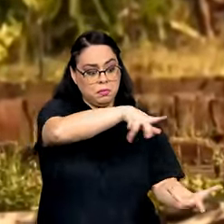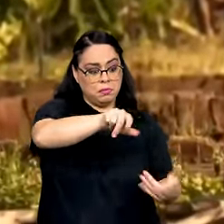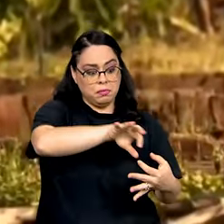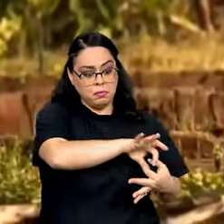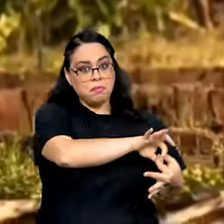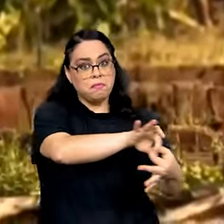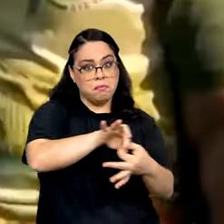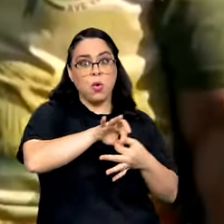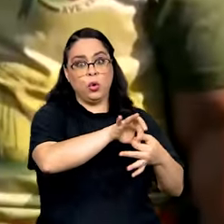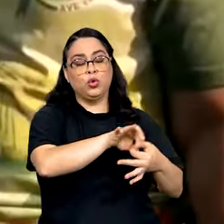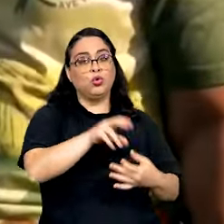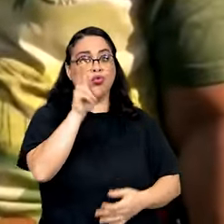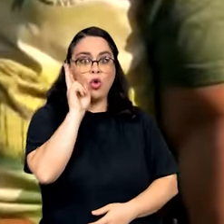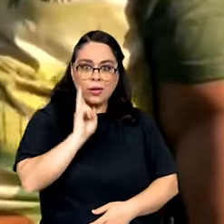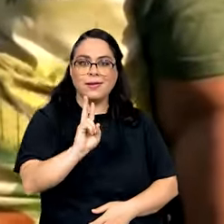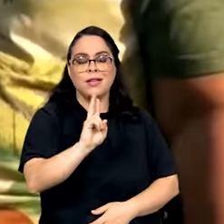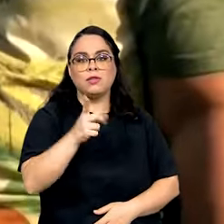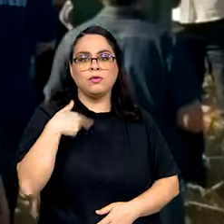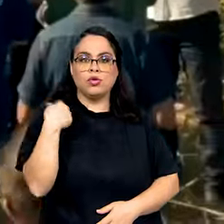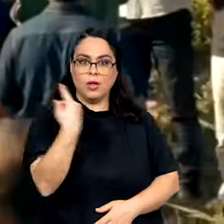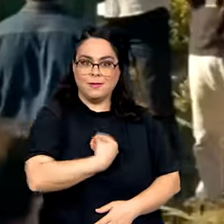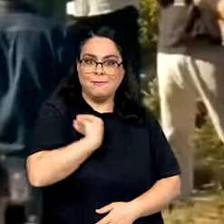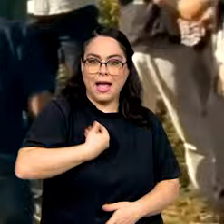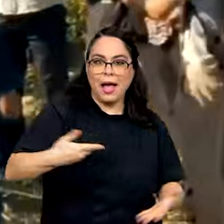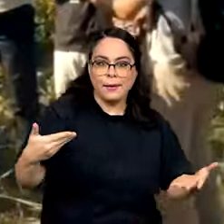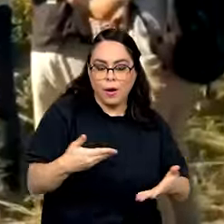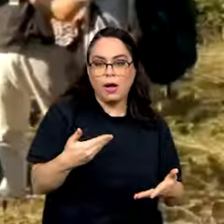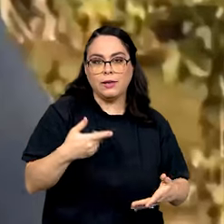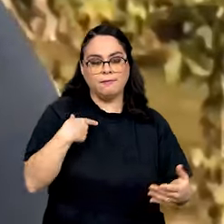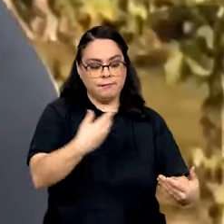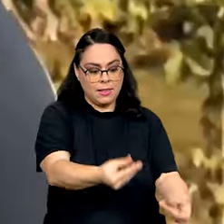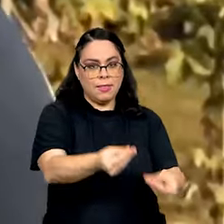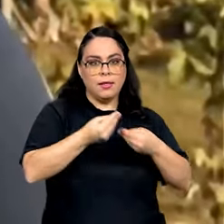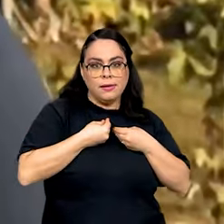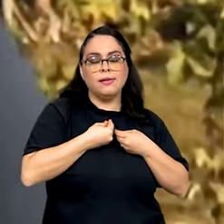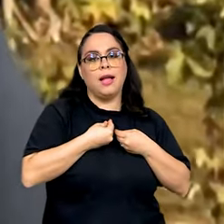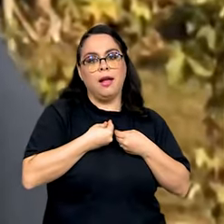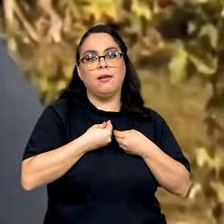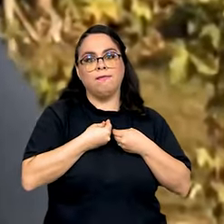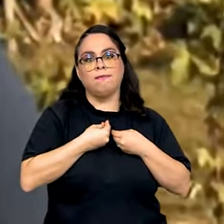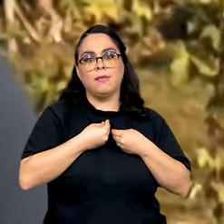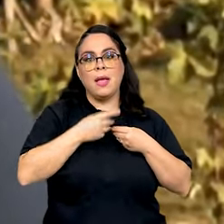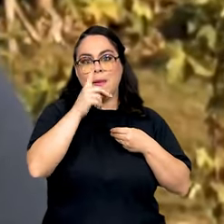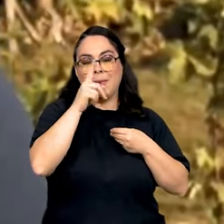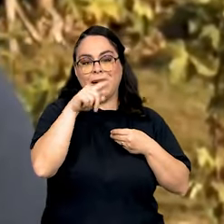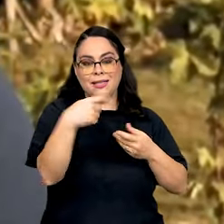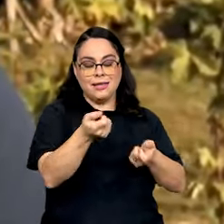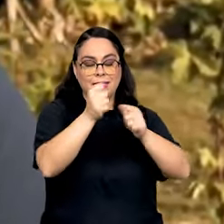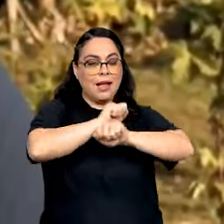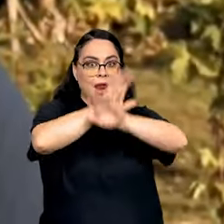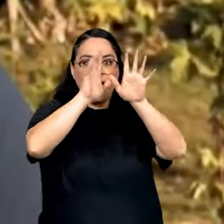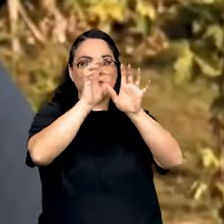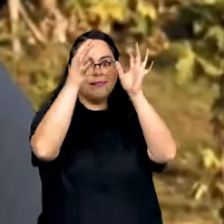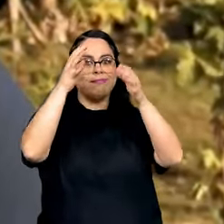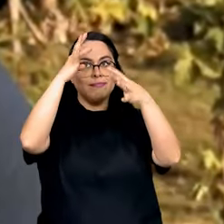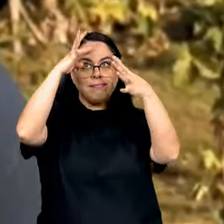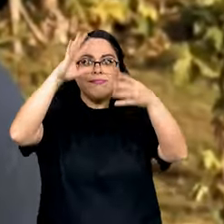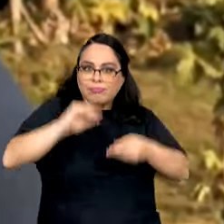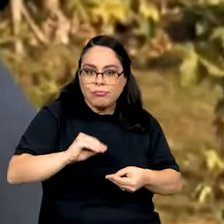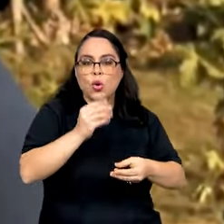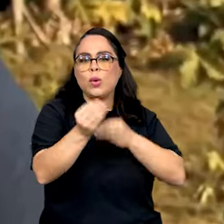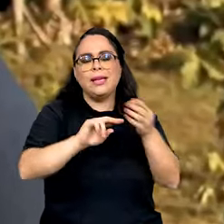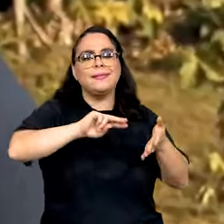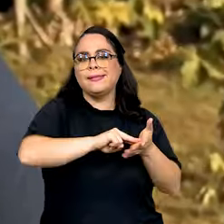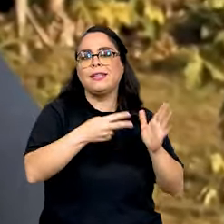this Global Alliance it is now bringing US and grounding US to understand